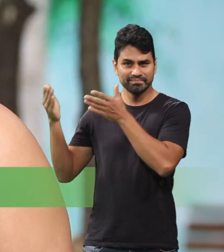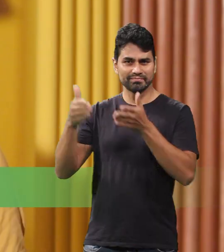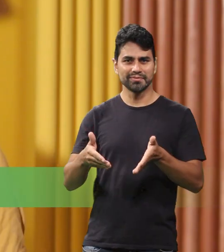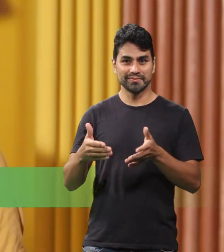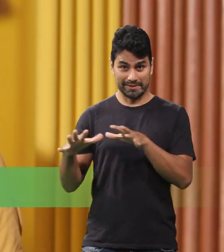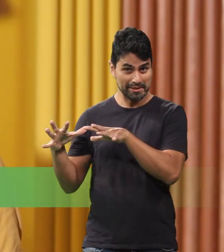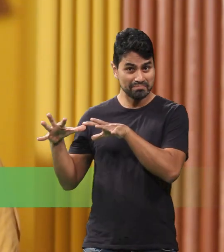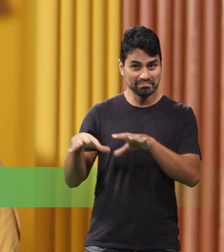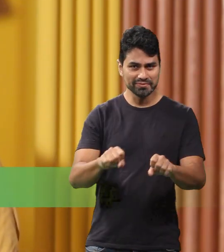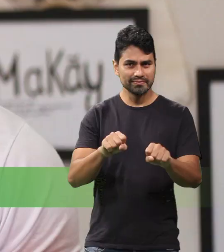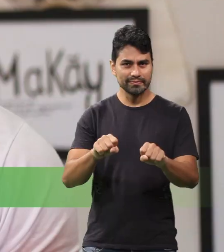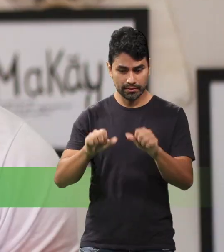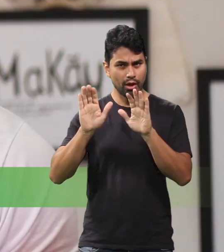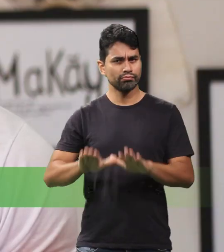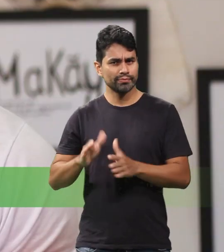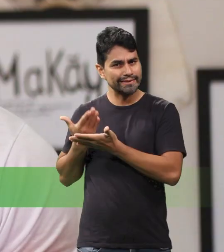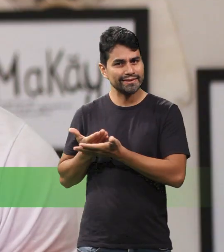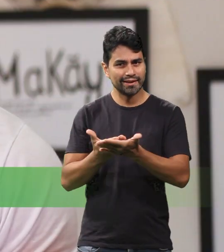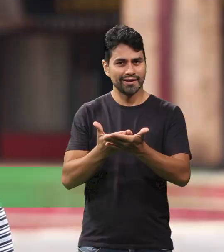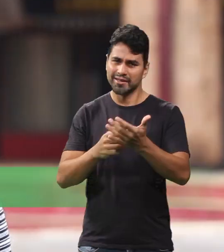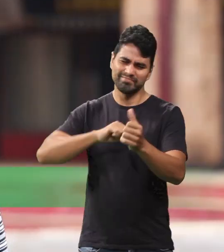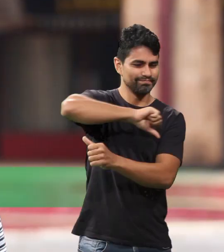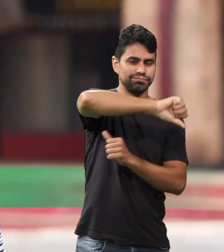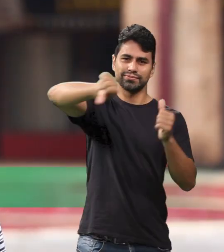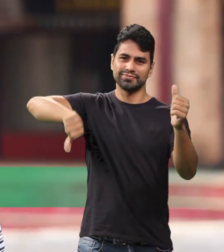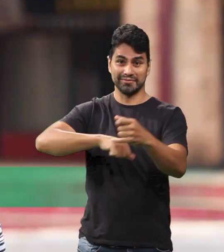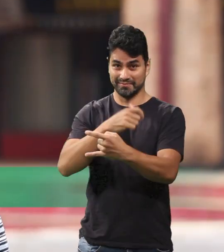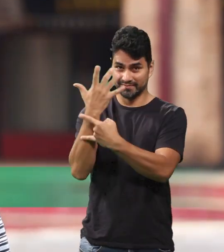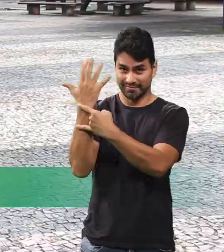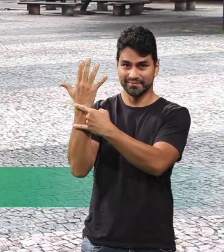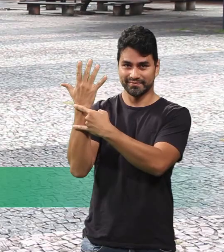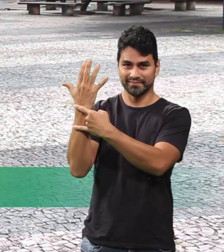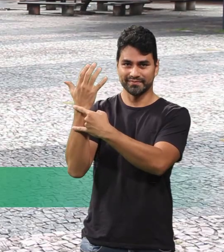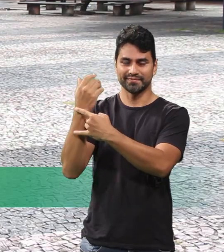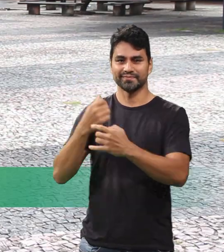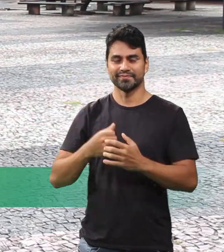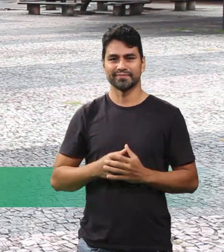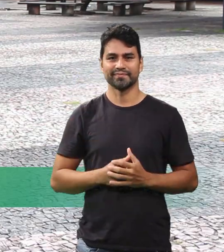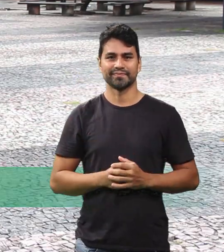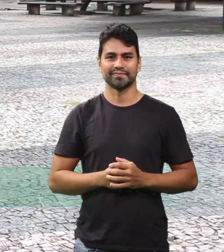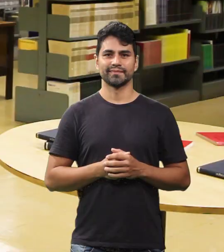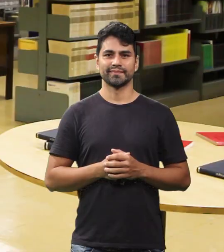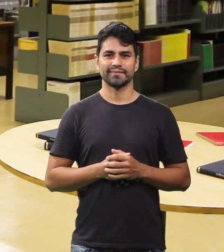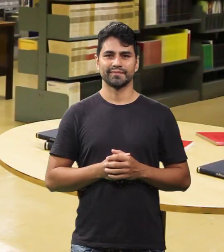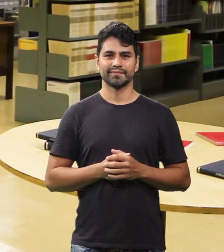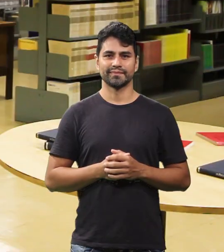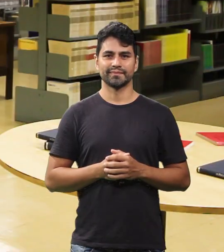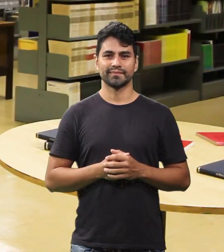chegar, ocupar, permanecer e transformar a UFMG.